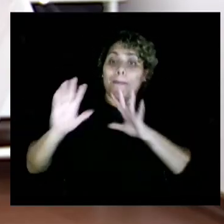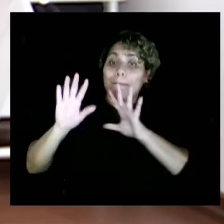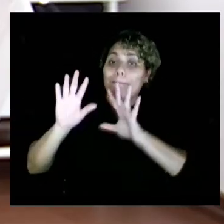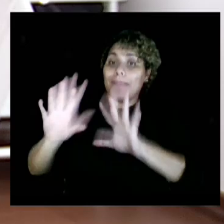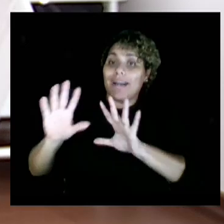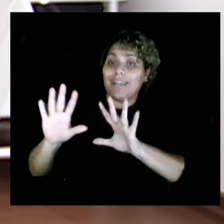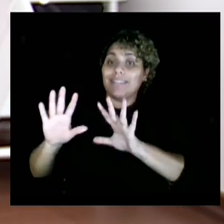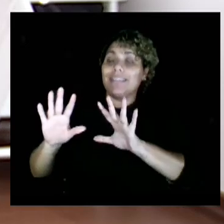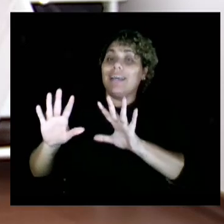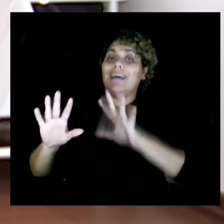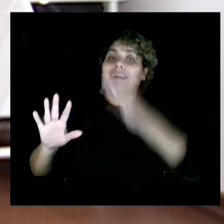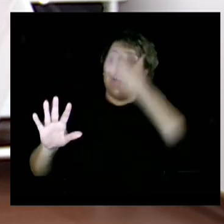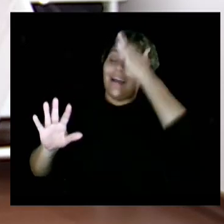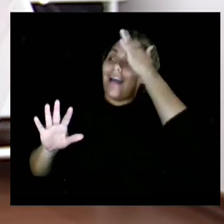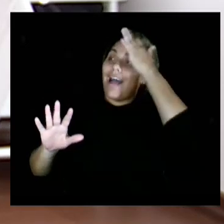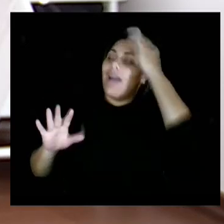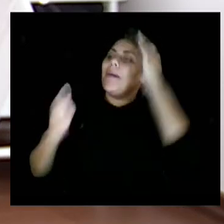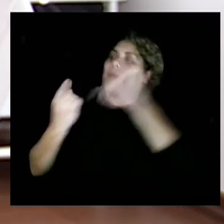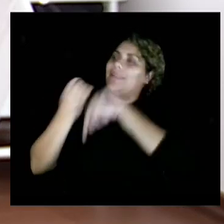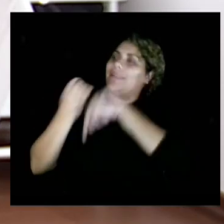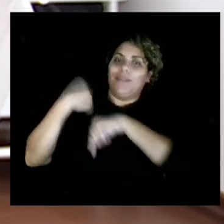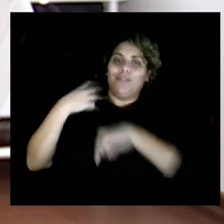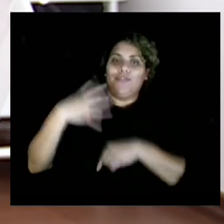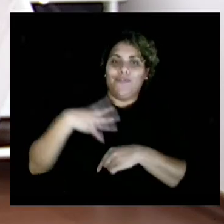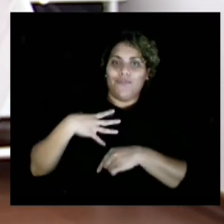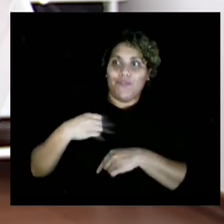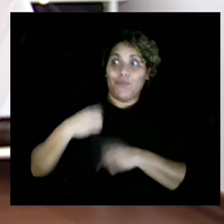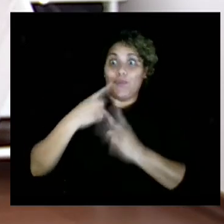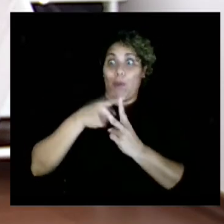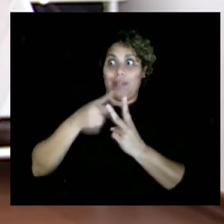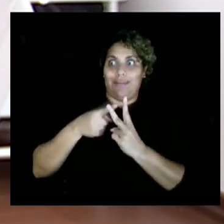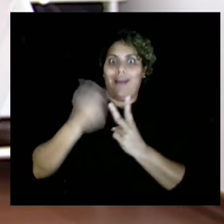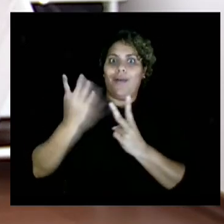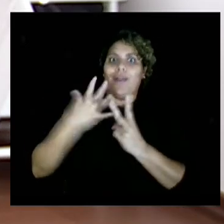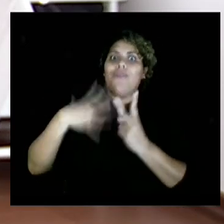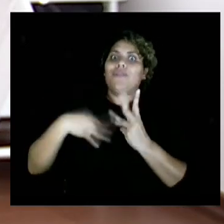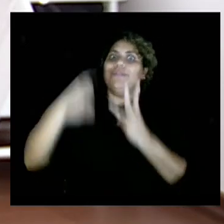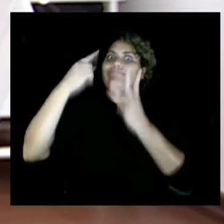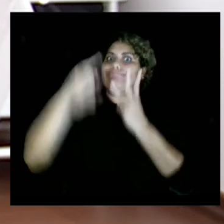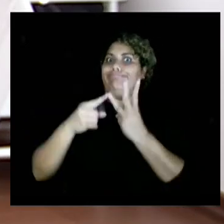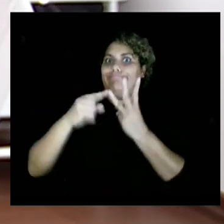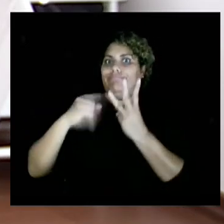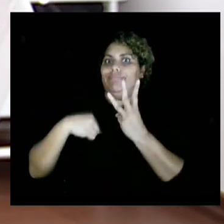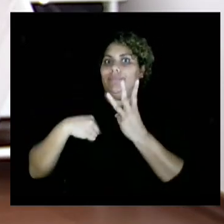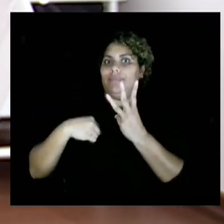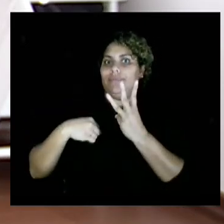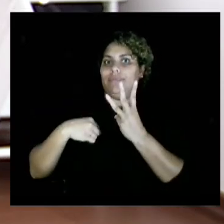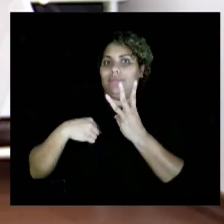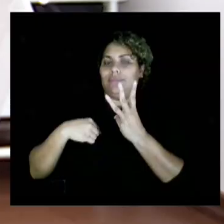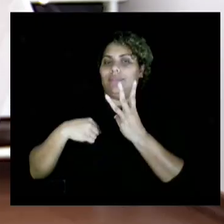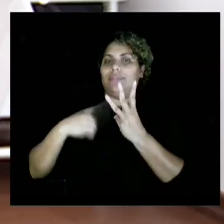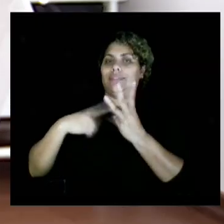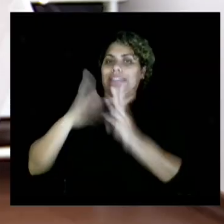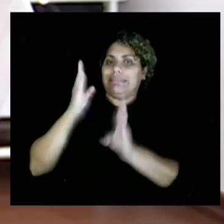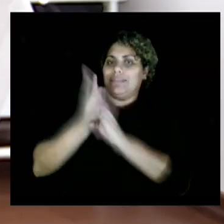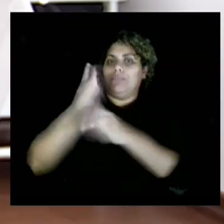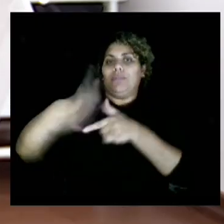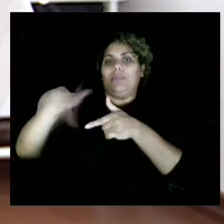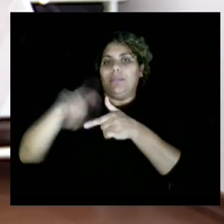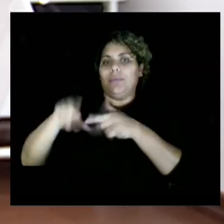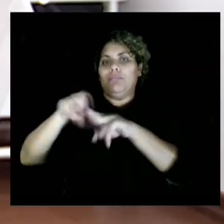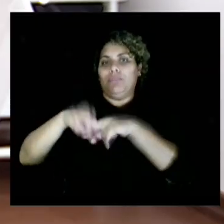até então só tinha 2, então aí agora com mais um pequenininho, que aí teve problema, eu resolvi dar